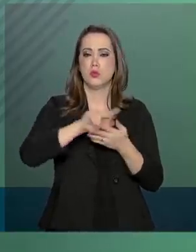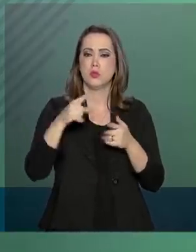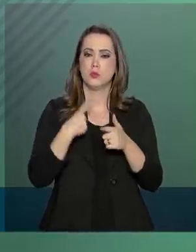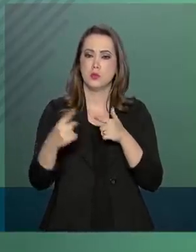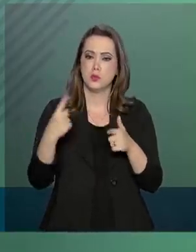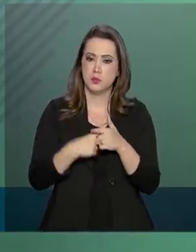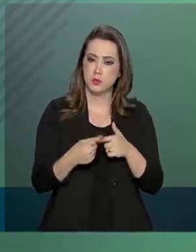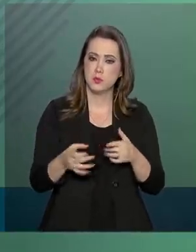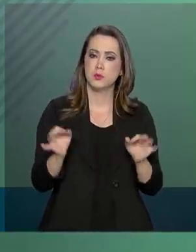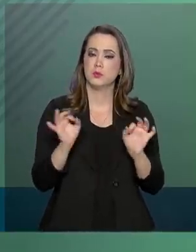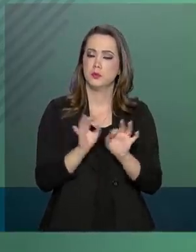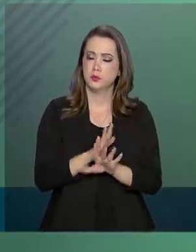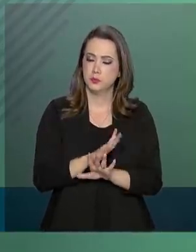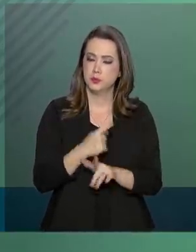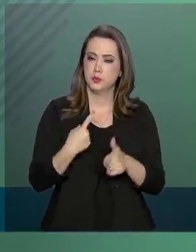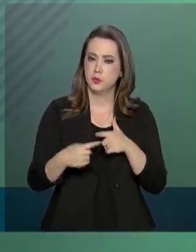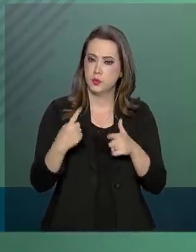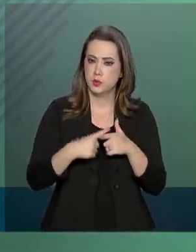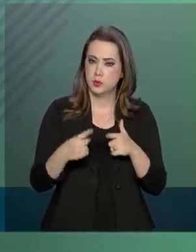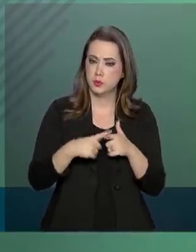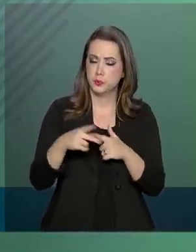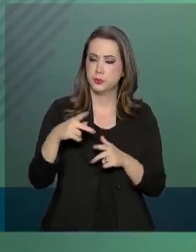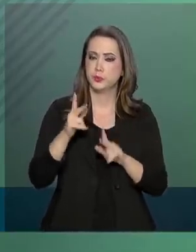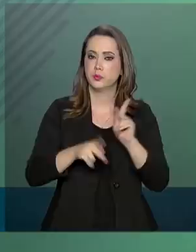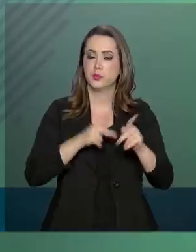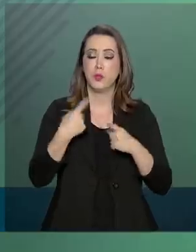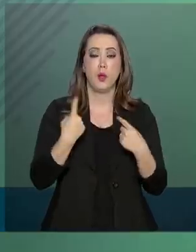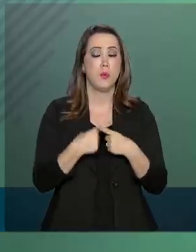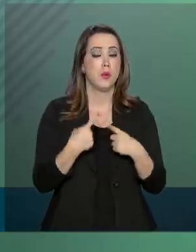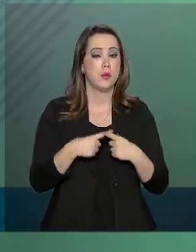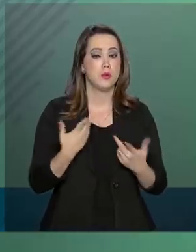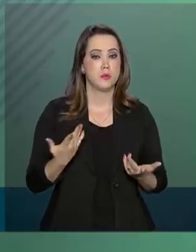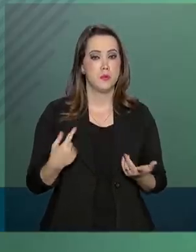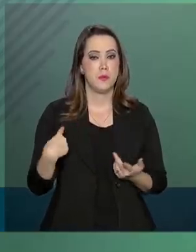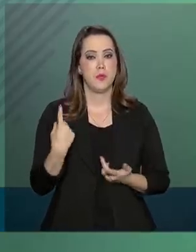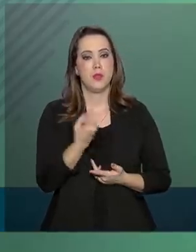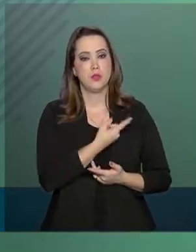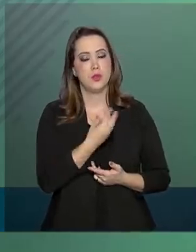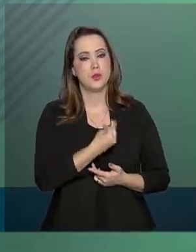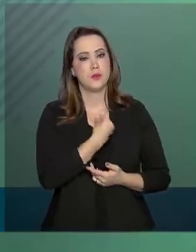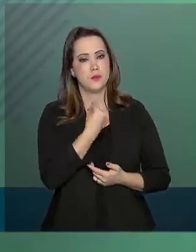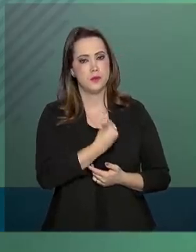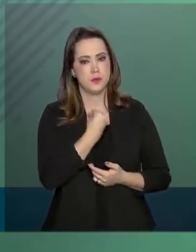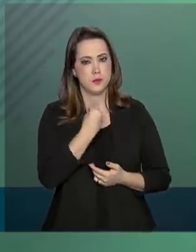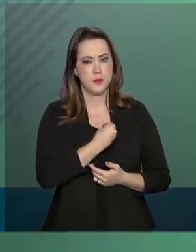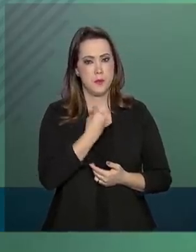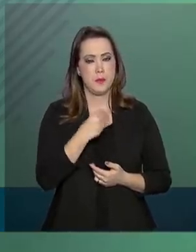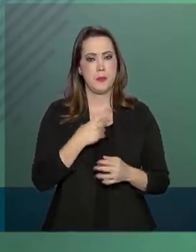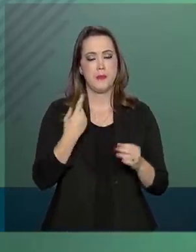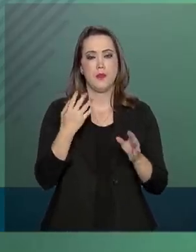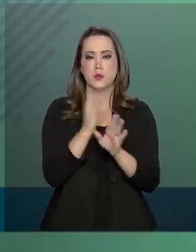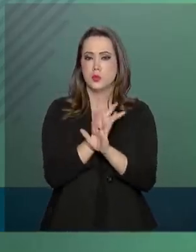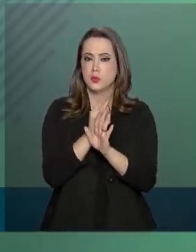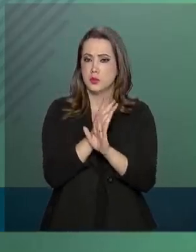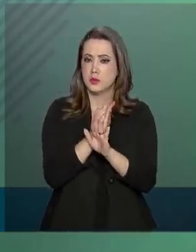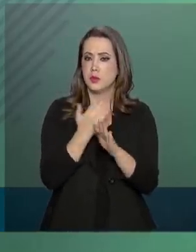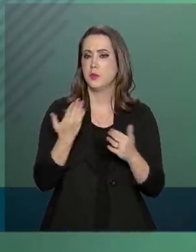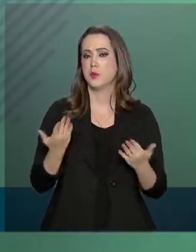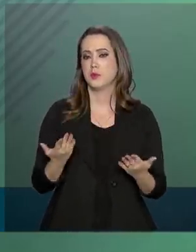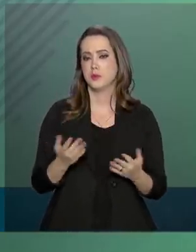da população afinal nós vivemos nos municípios